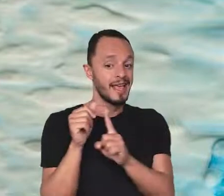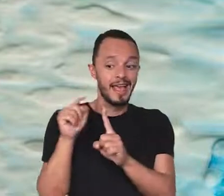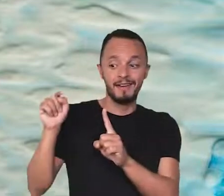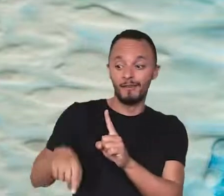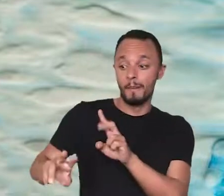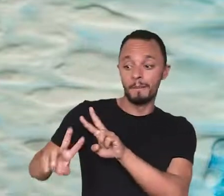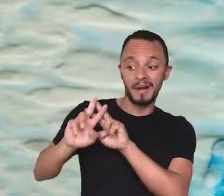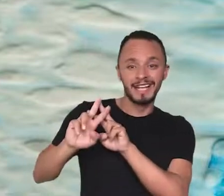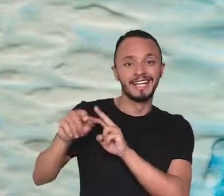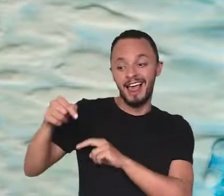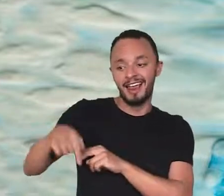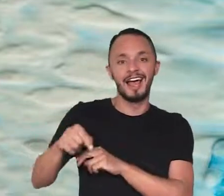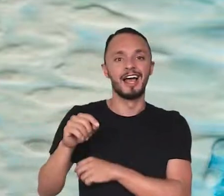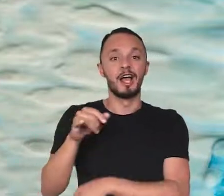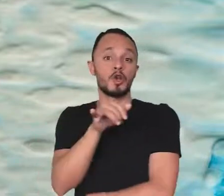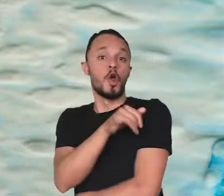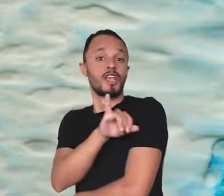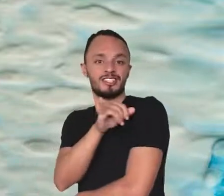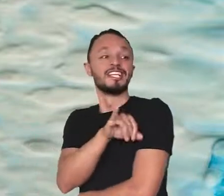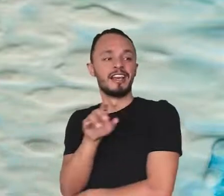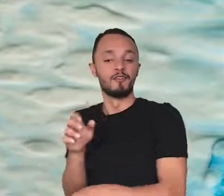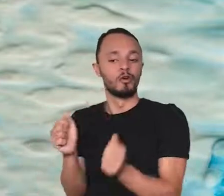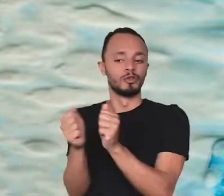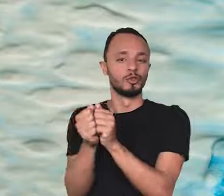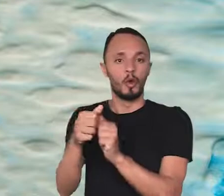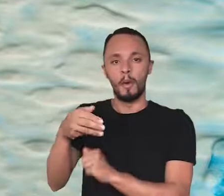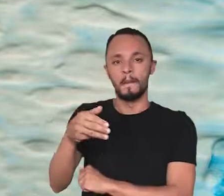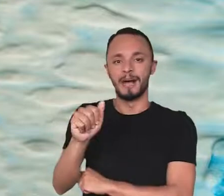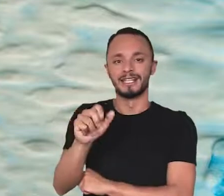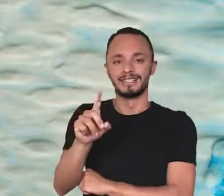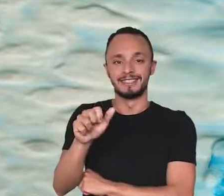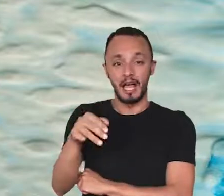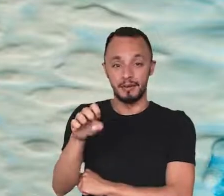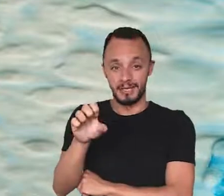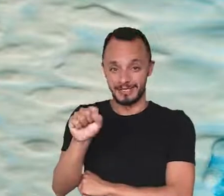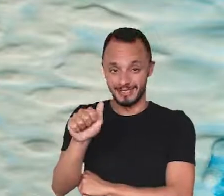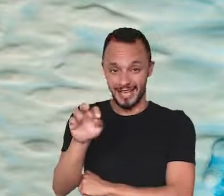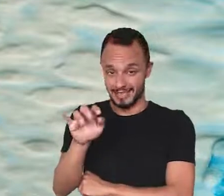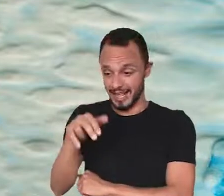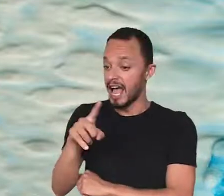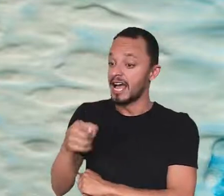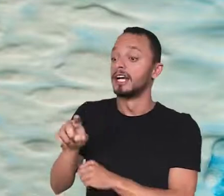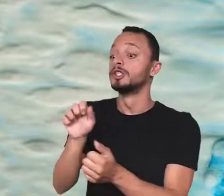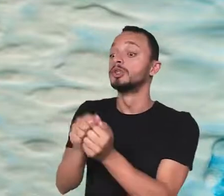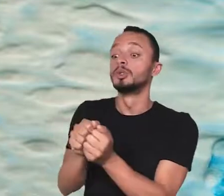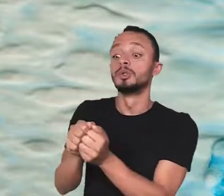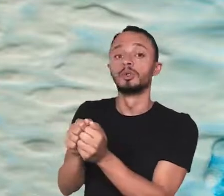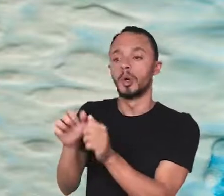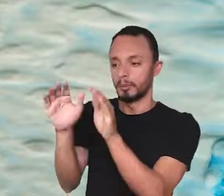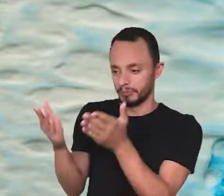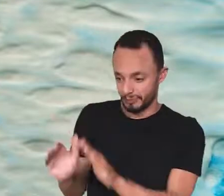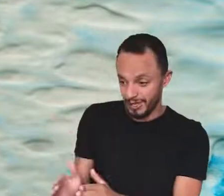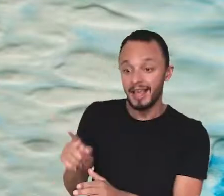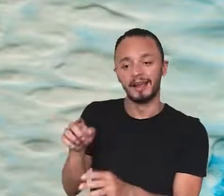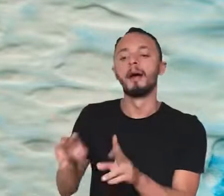presídio no Rio de Janeiro, acredita? A mulher rodou o Brasil só pra ficar presa? Que tristeza, gente.